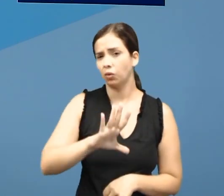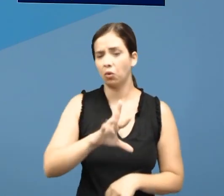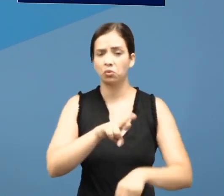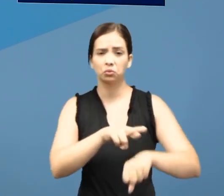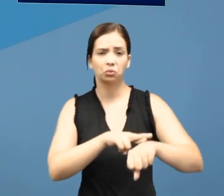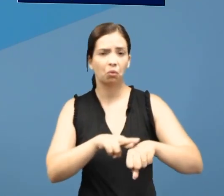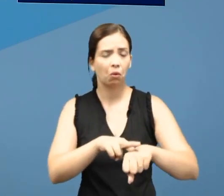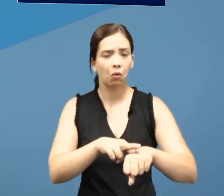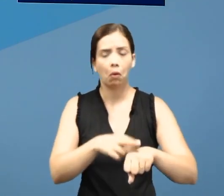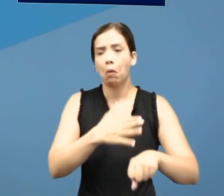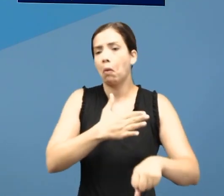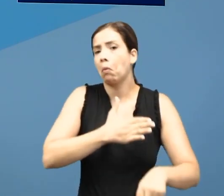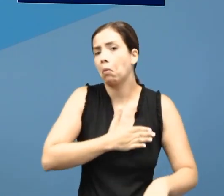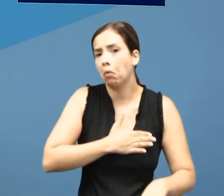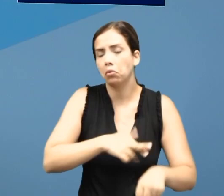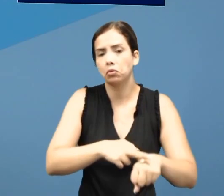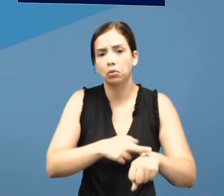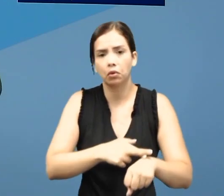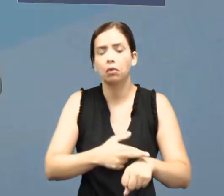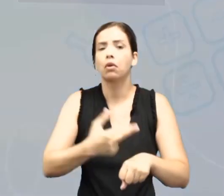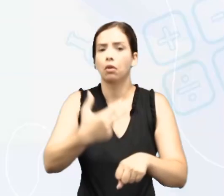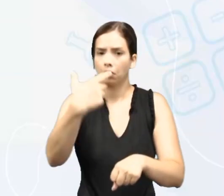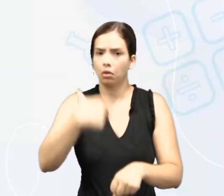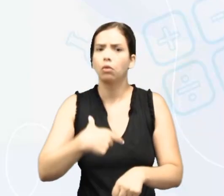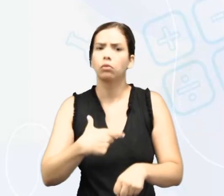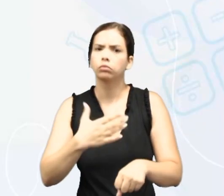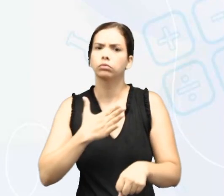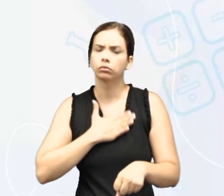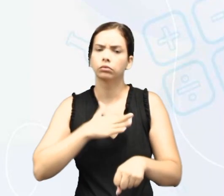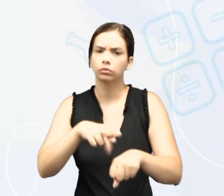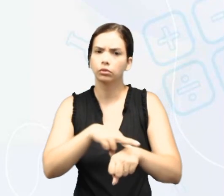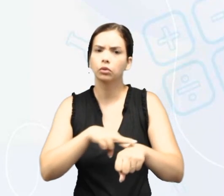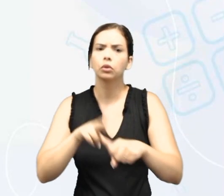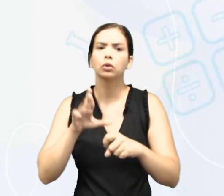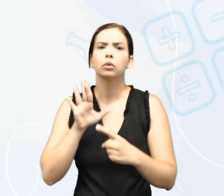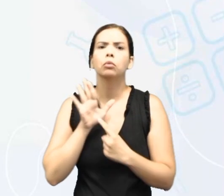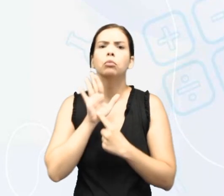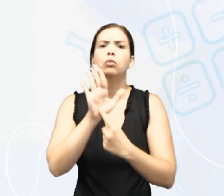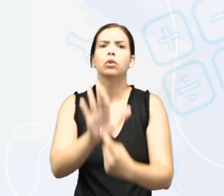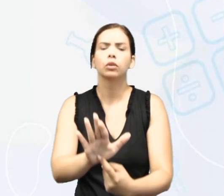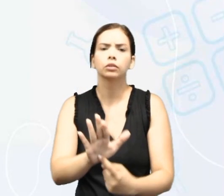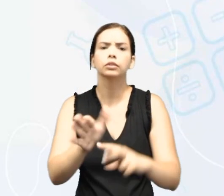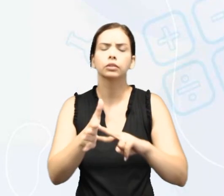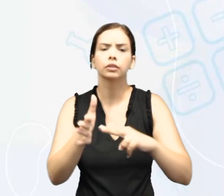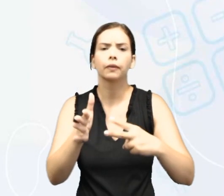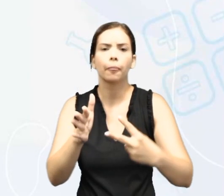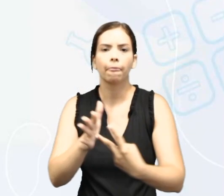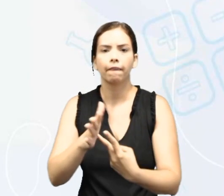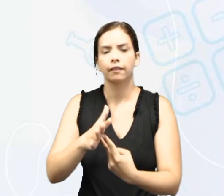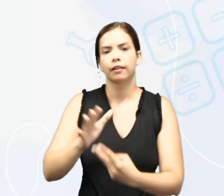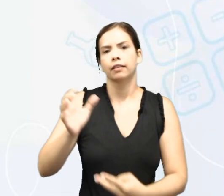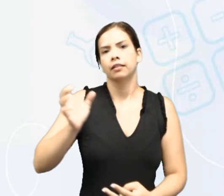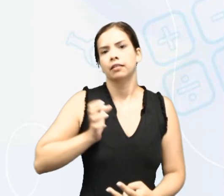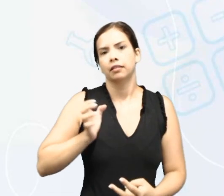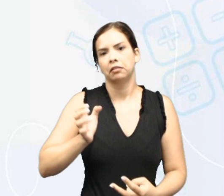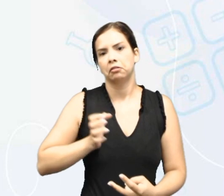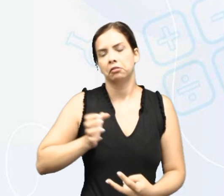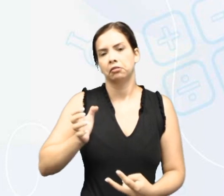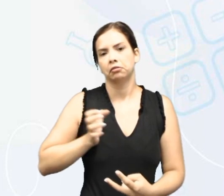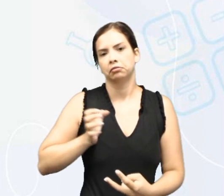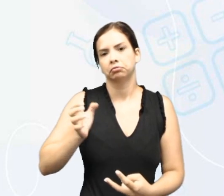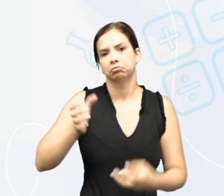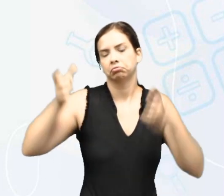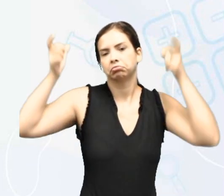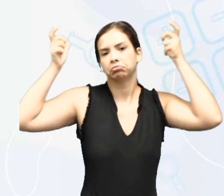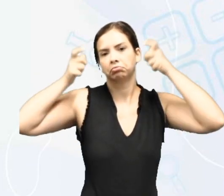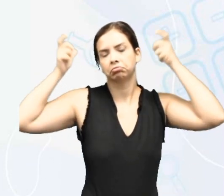Eu particularmente adoro o roxo. Ele pode ter uma conotação, né, é associado à riqueza, à realeza, mas não é